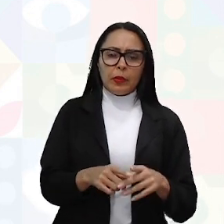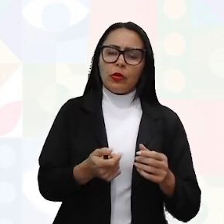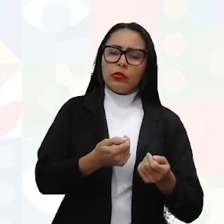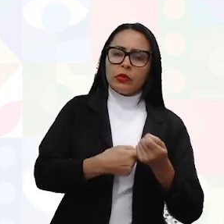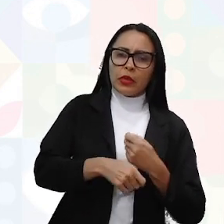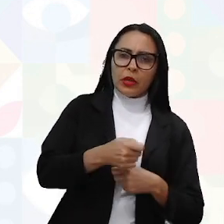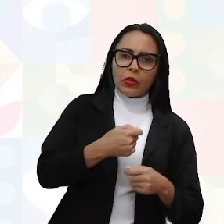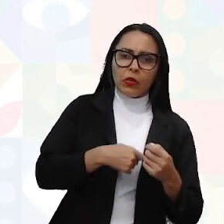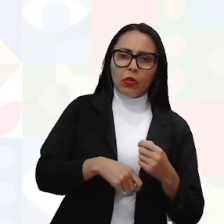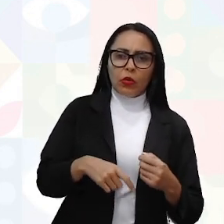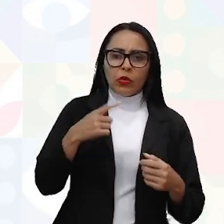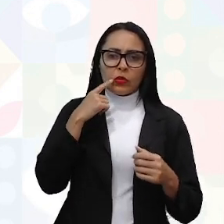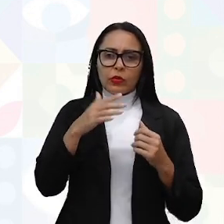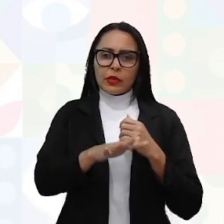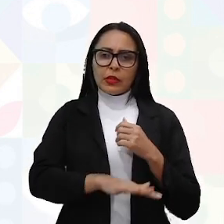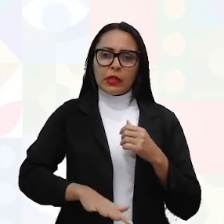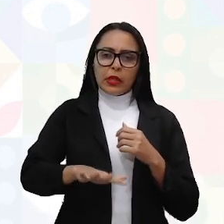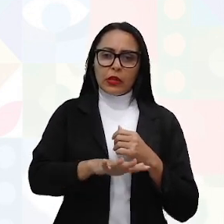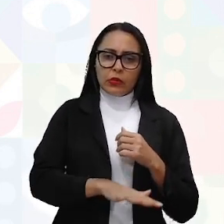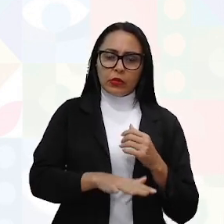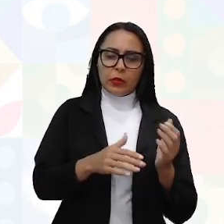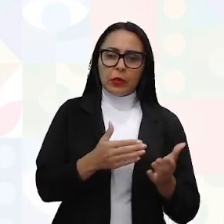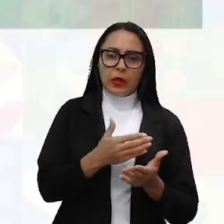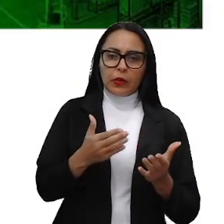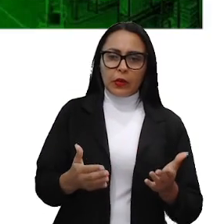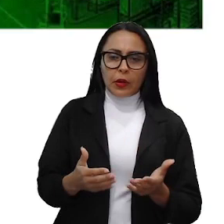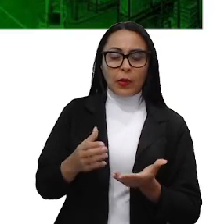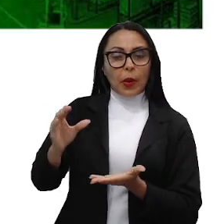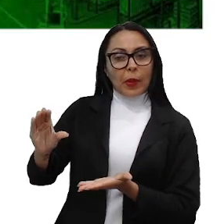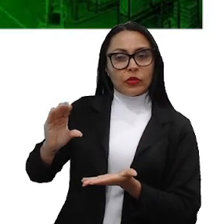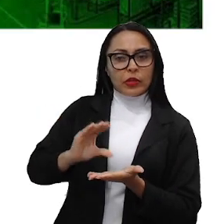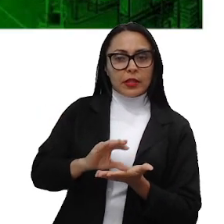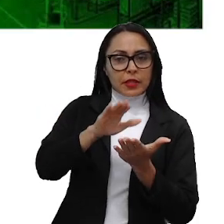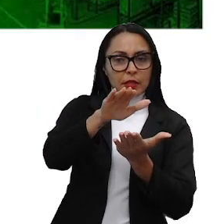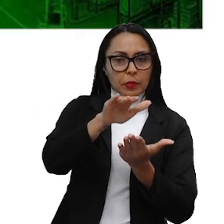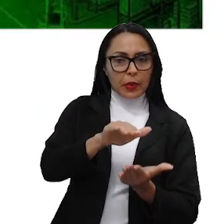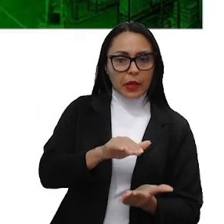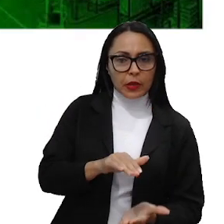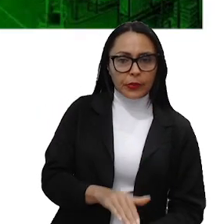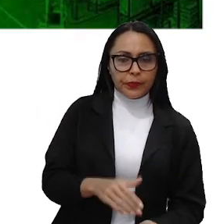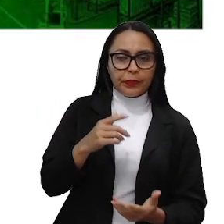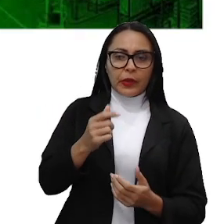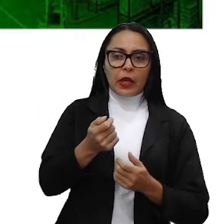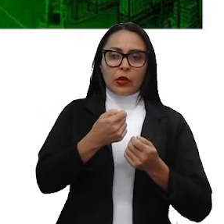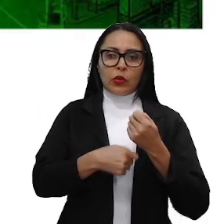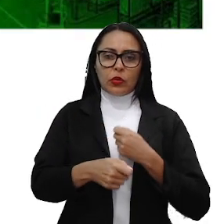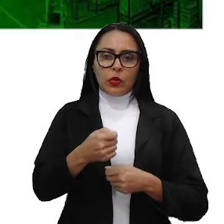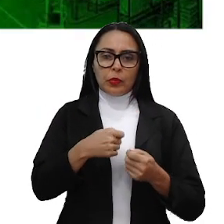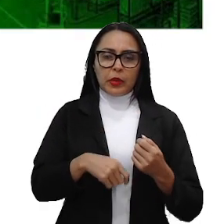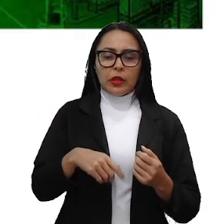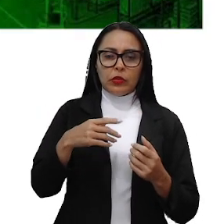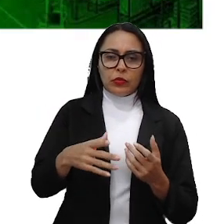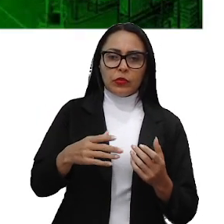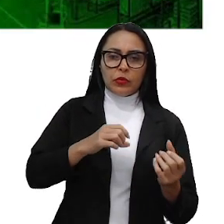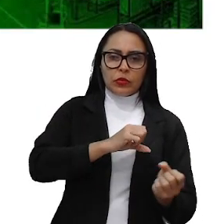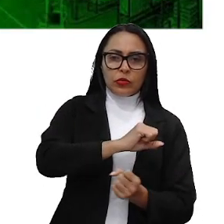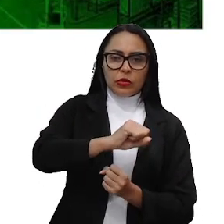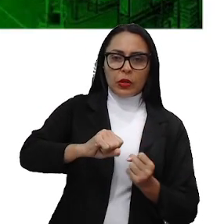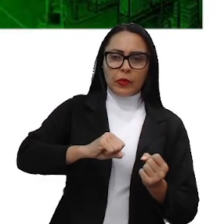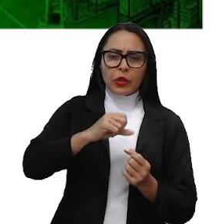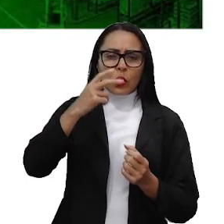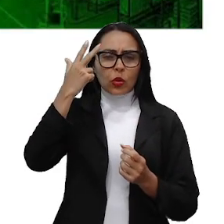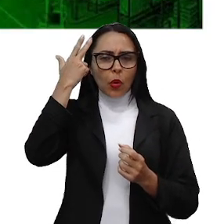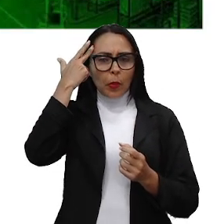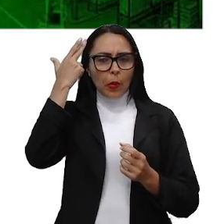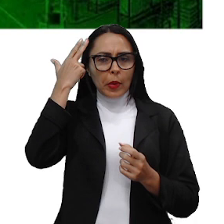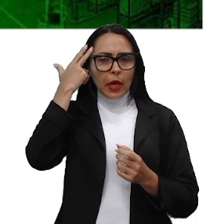negócios intrínsecos à operação da cadeia de abastecimento. O alicerce econômico de uma operação sustentável normalmente